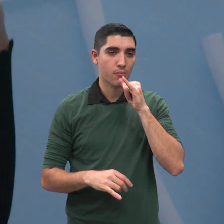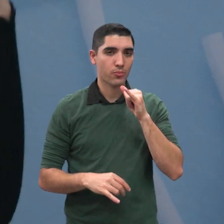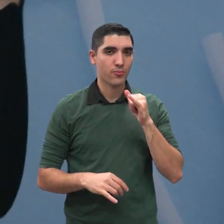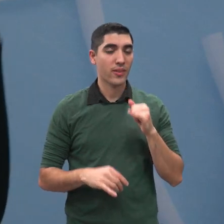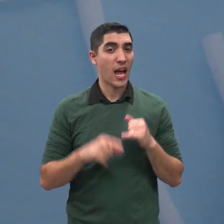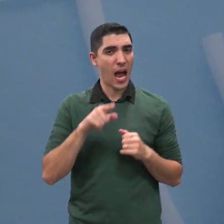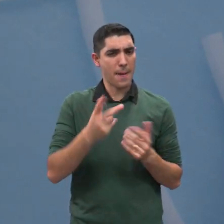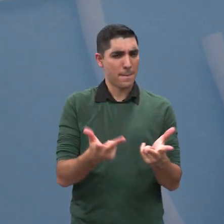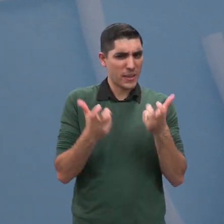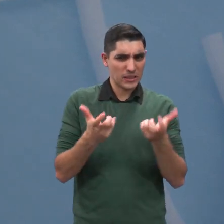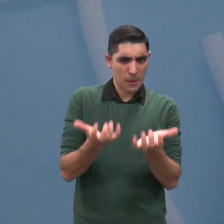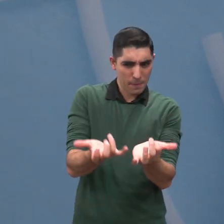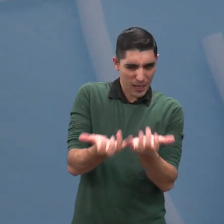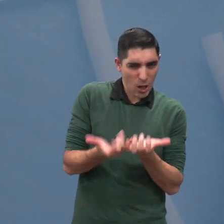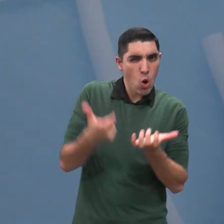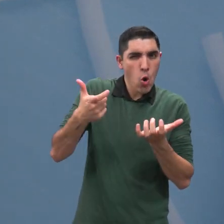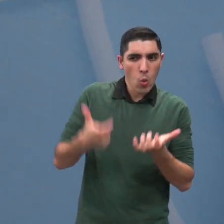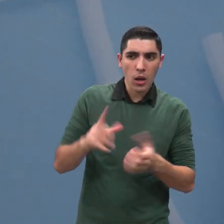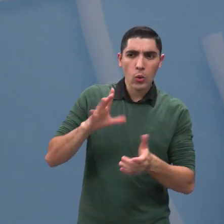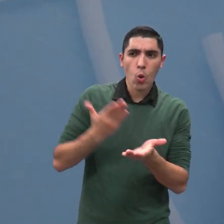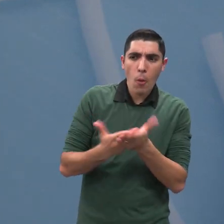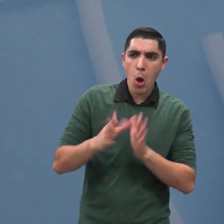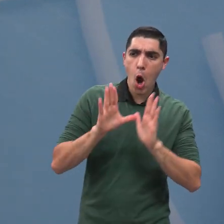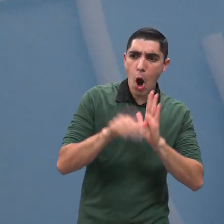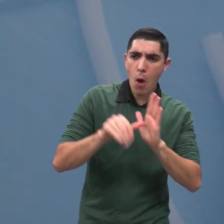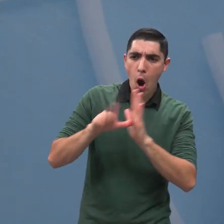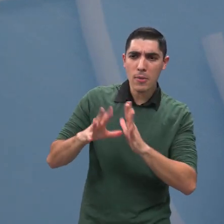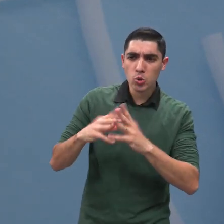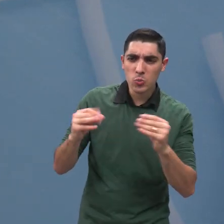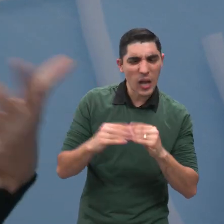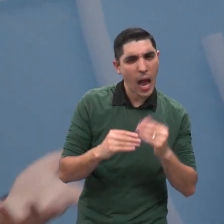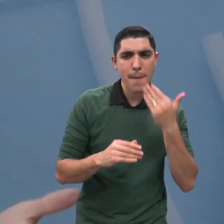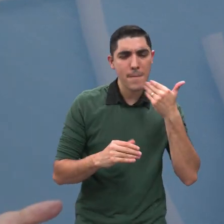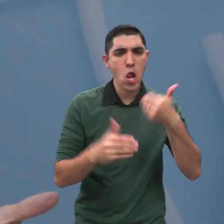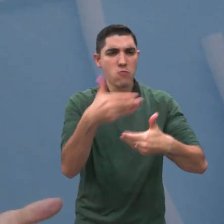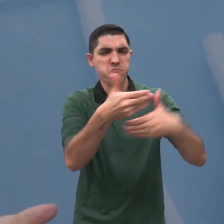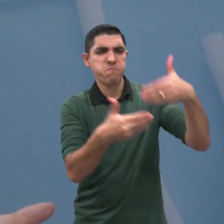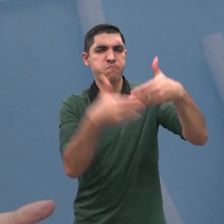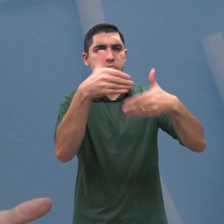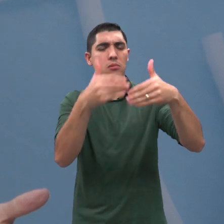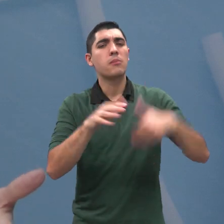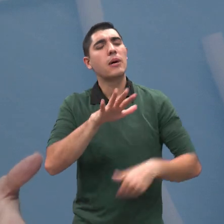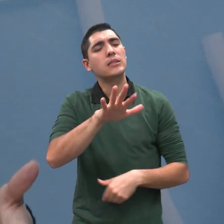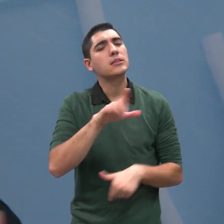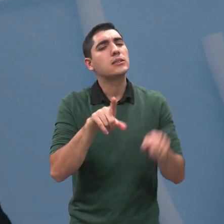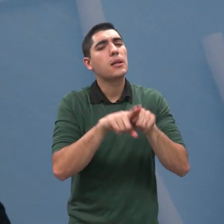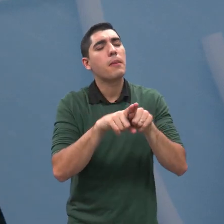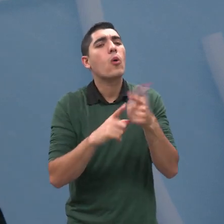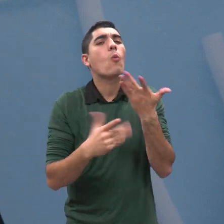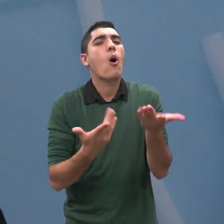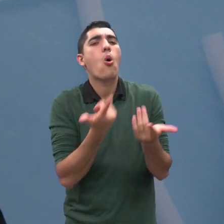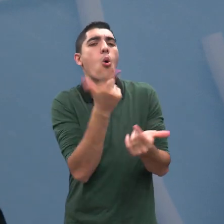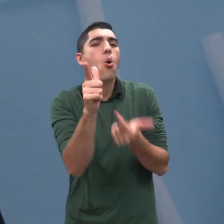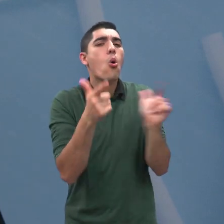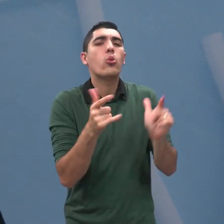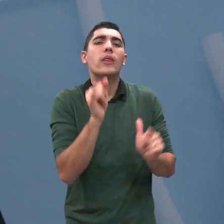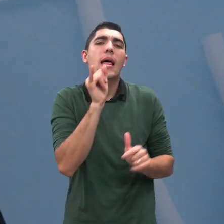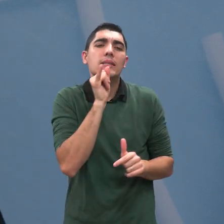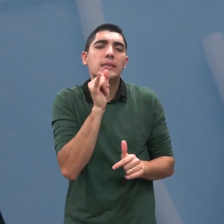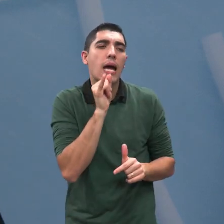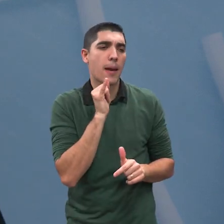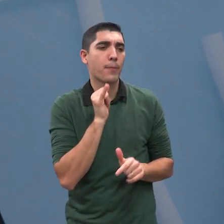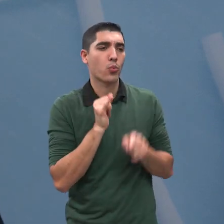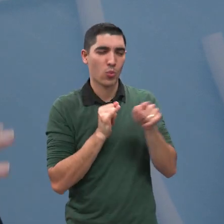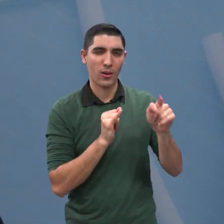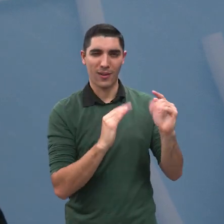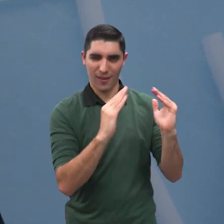pessoas vão aumentando muros, colocando grades. E também quais influências arquitetônicas a gente pode falar dessas casas